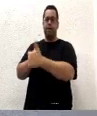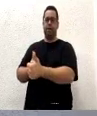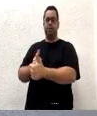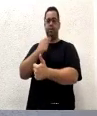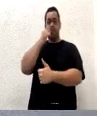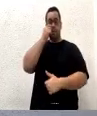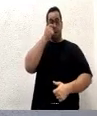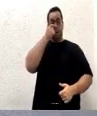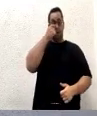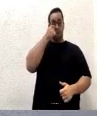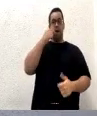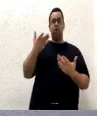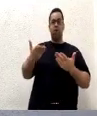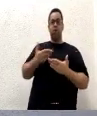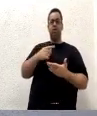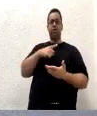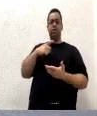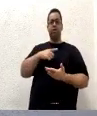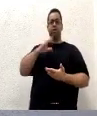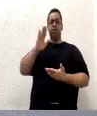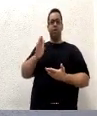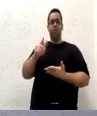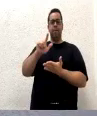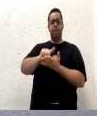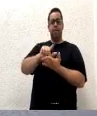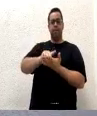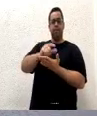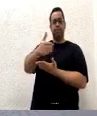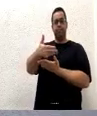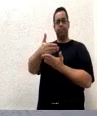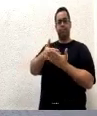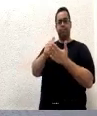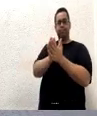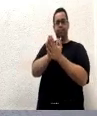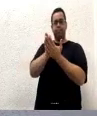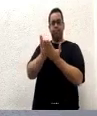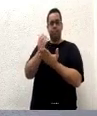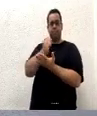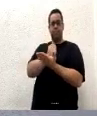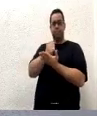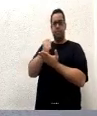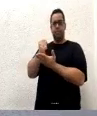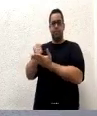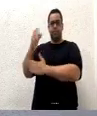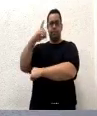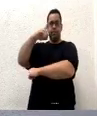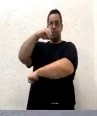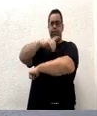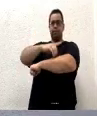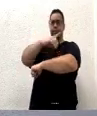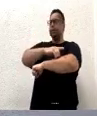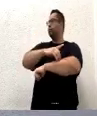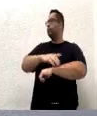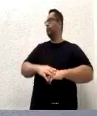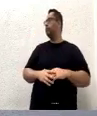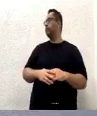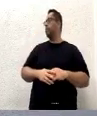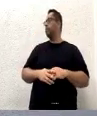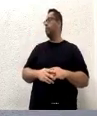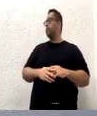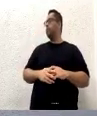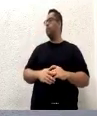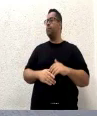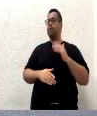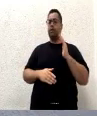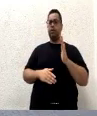da dengue, né, que é importante que a gente vai voltar, a gente já colocou isso para funcionar dentro das